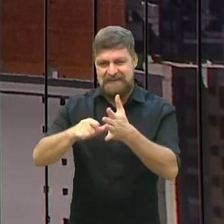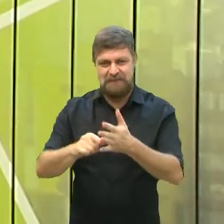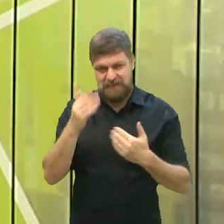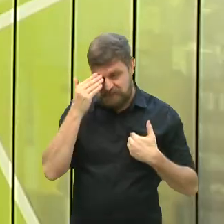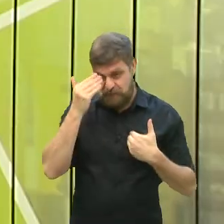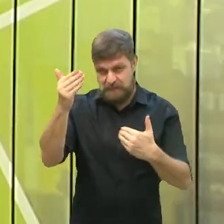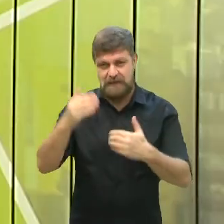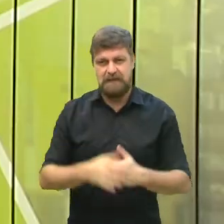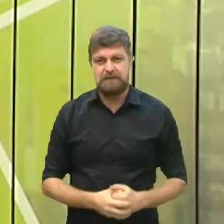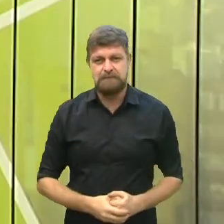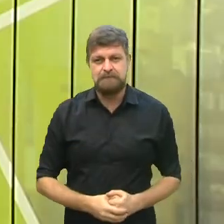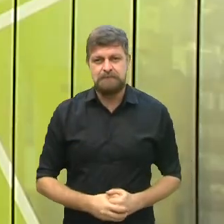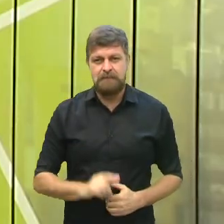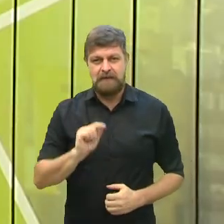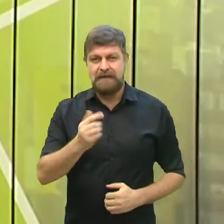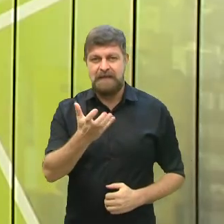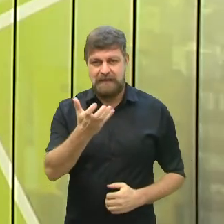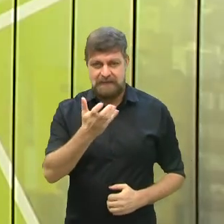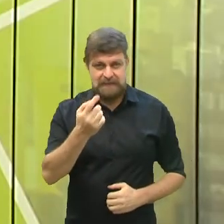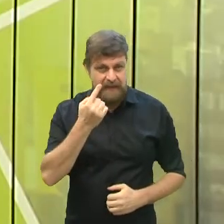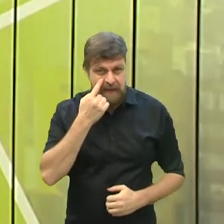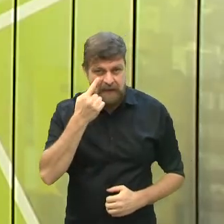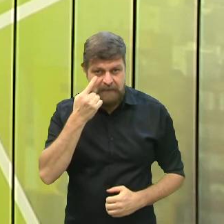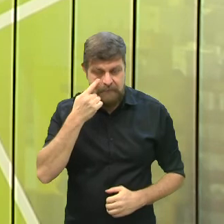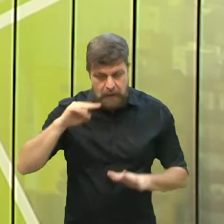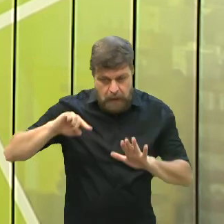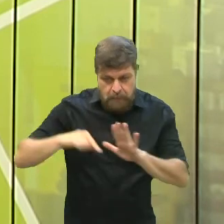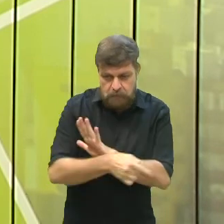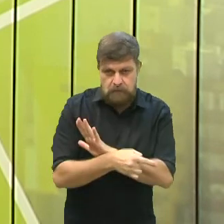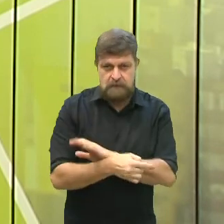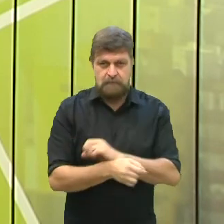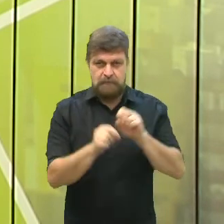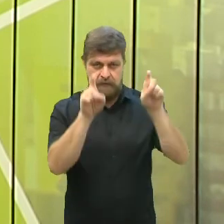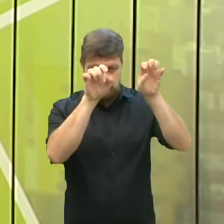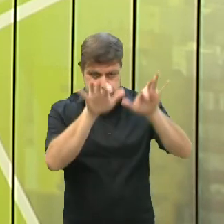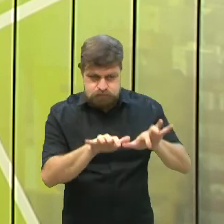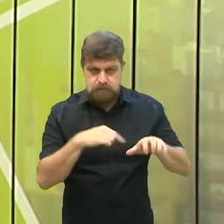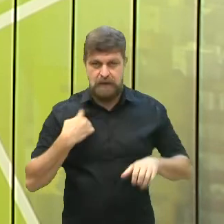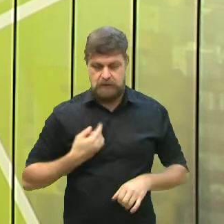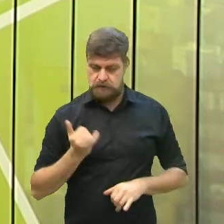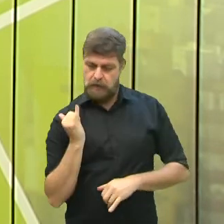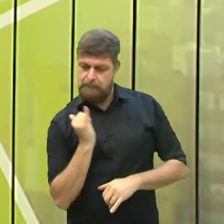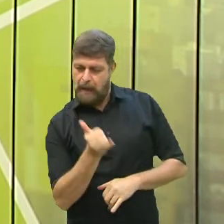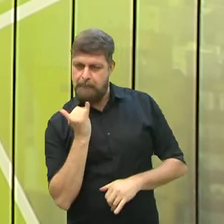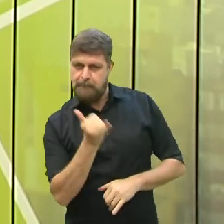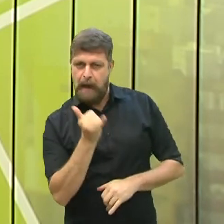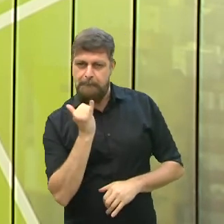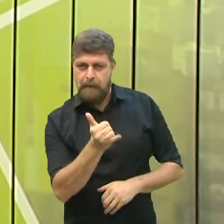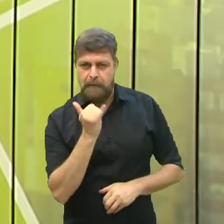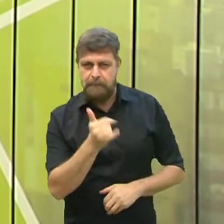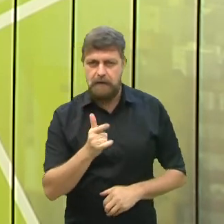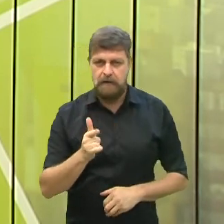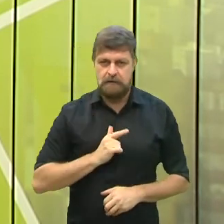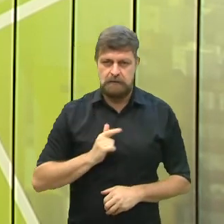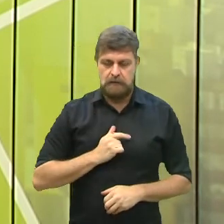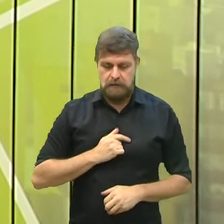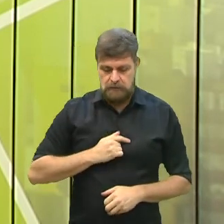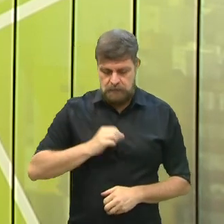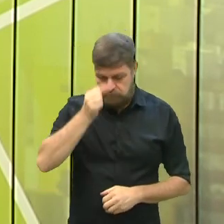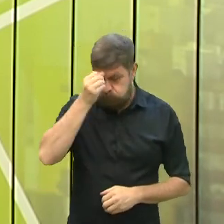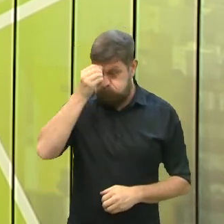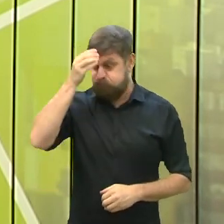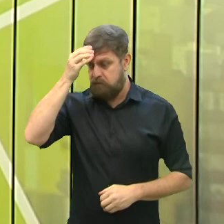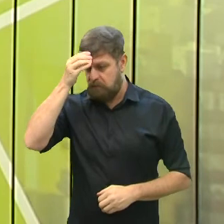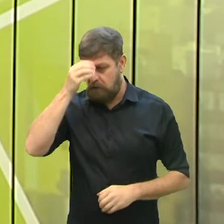Obrigada. E para quem quiser também acompanhar um pouquinho mais sobre esses dados, dos quais a gente tem falado aqui desde o início dessa edição, e se informar mais também